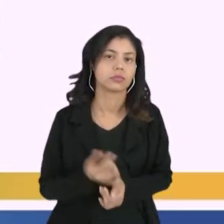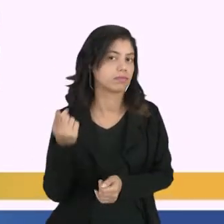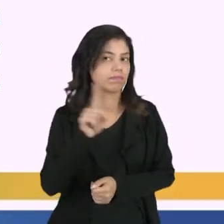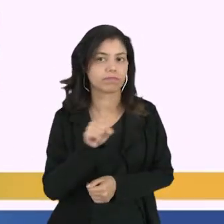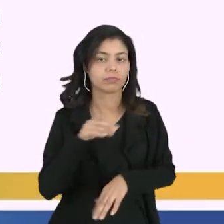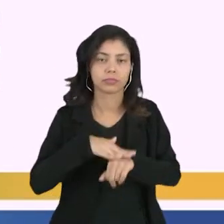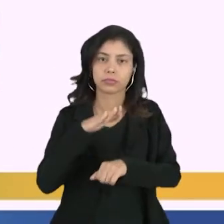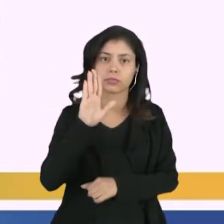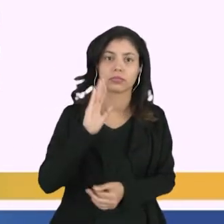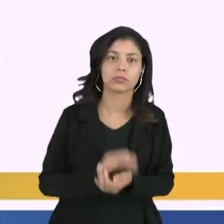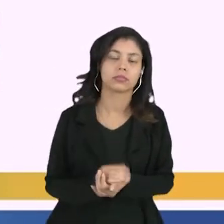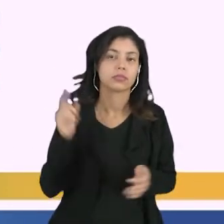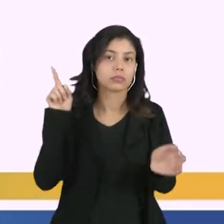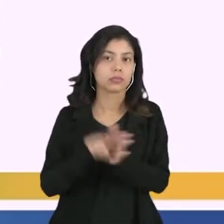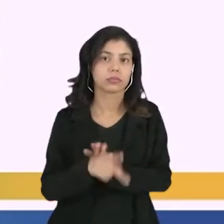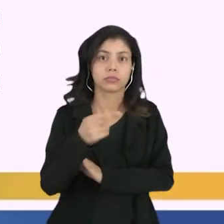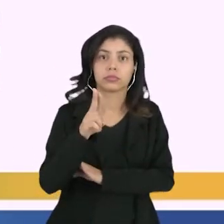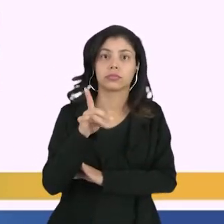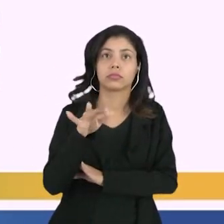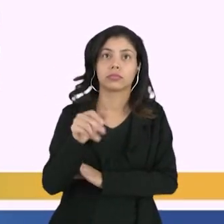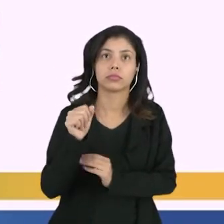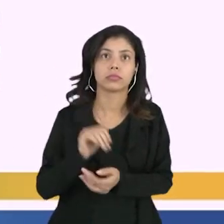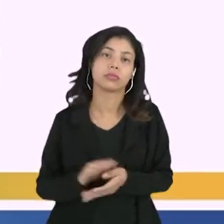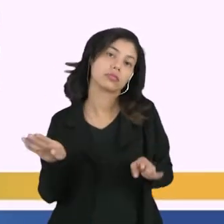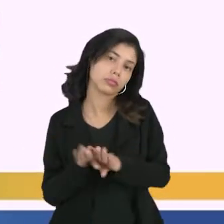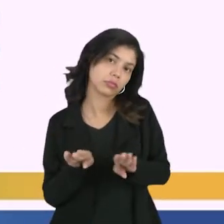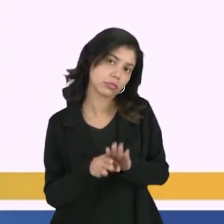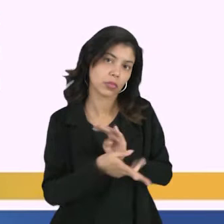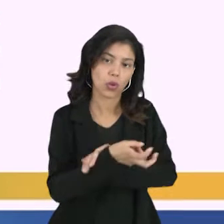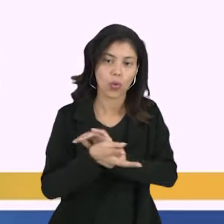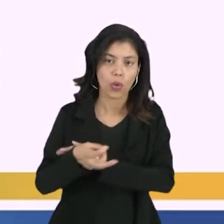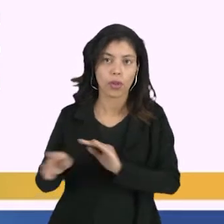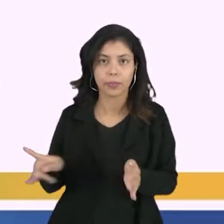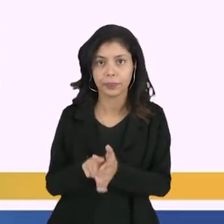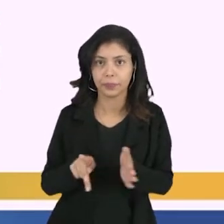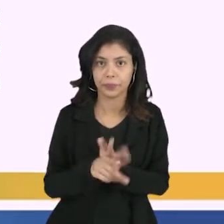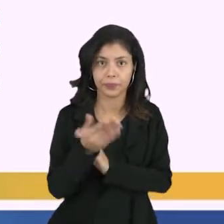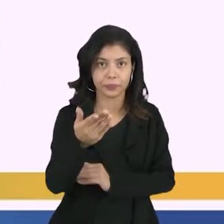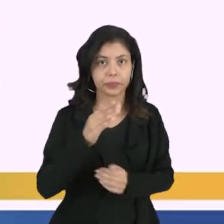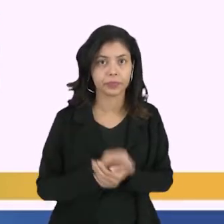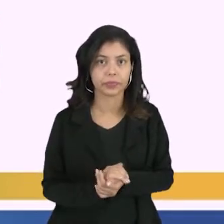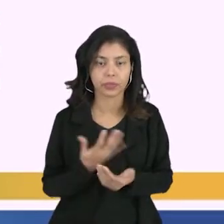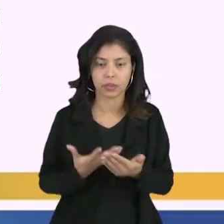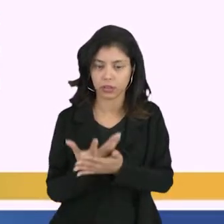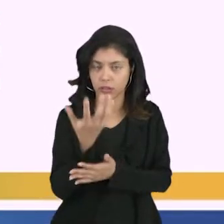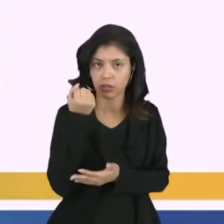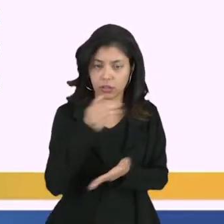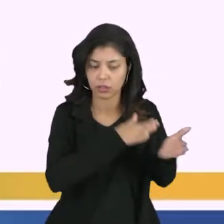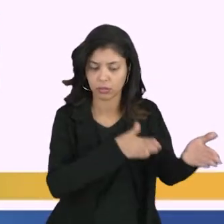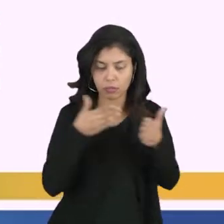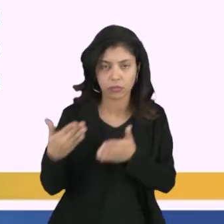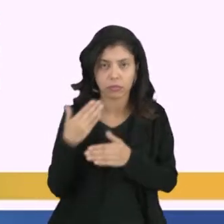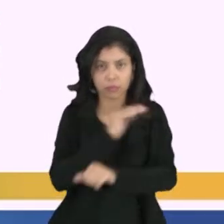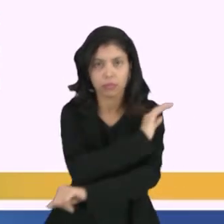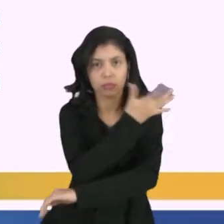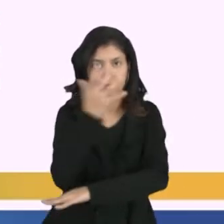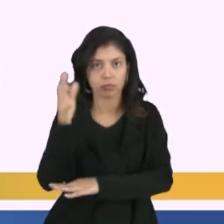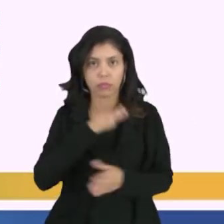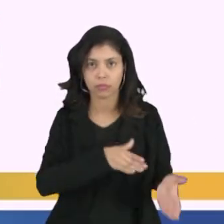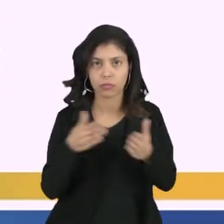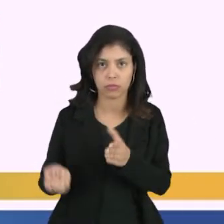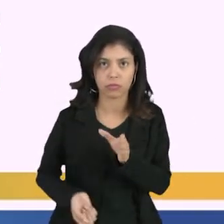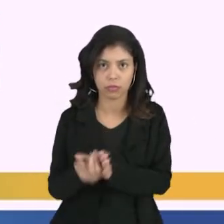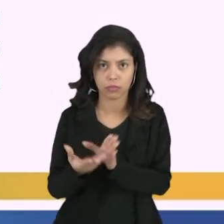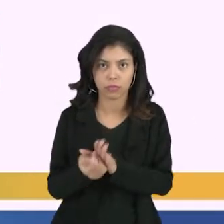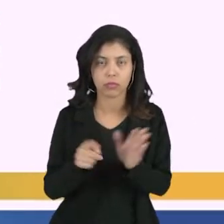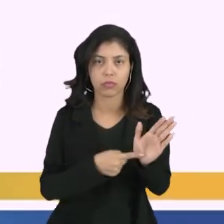mais uma questão predatória, né? Também extrativista, que o extrativismo, né, é você colher a partir do que a natureza está oferecendo, tá